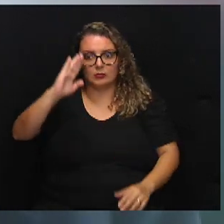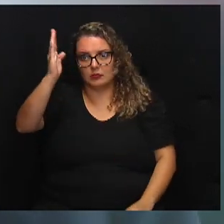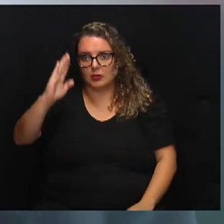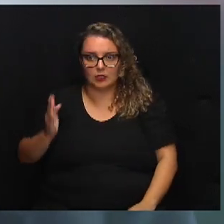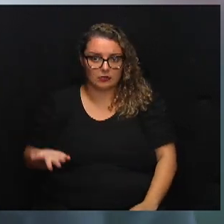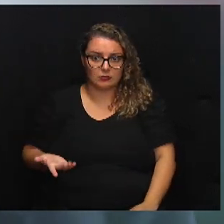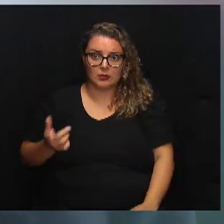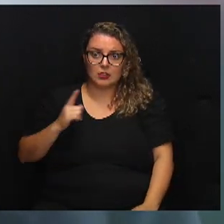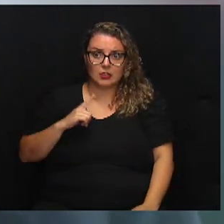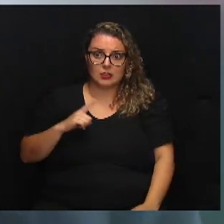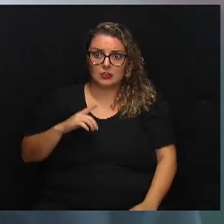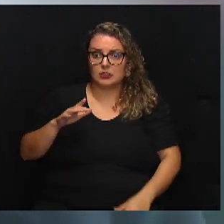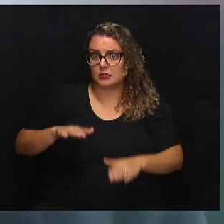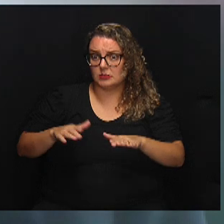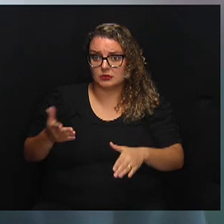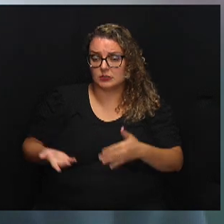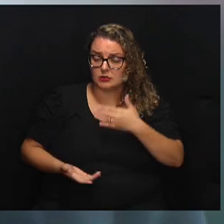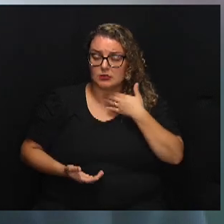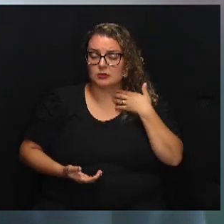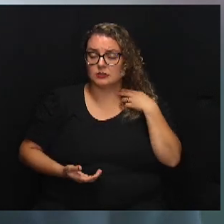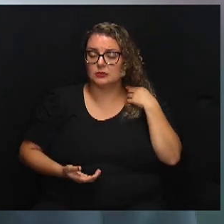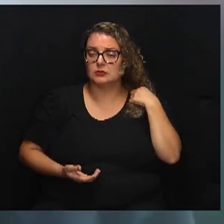você tem, às vezes,